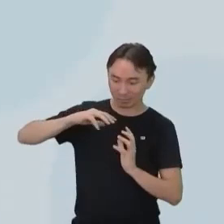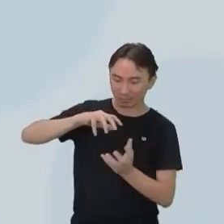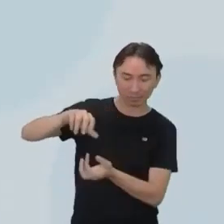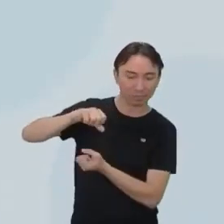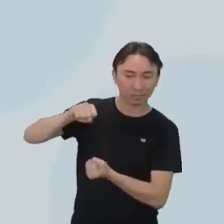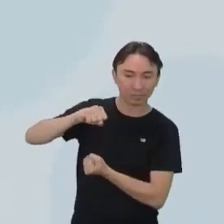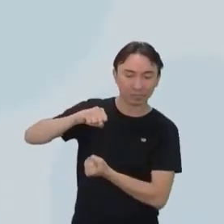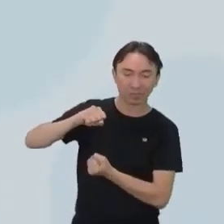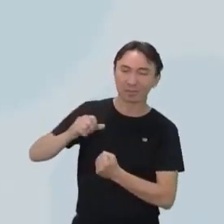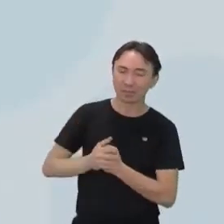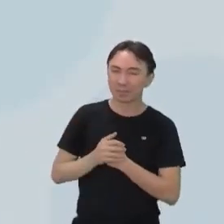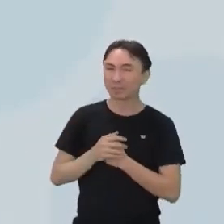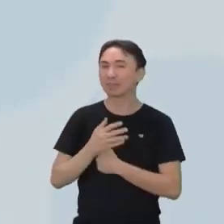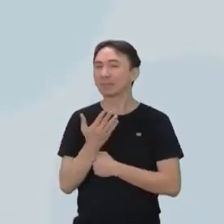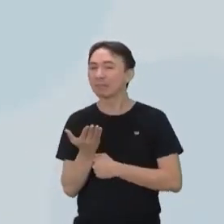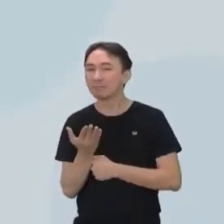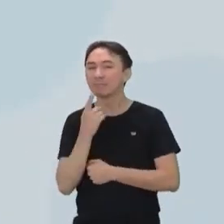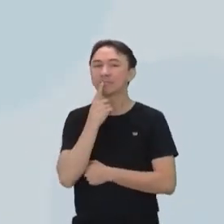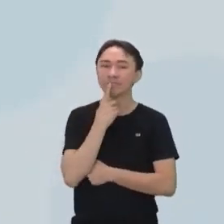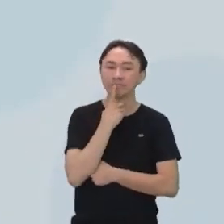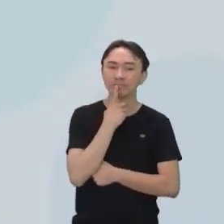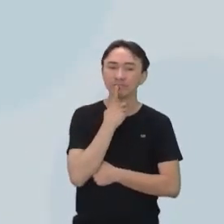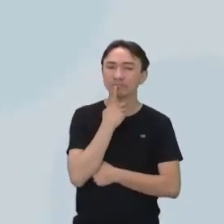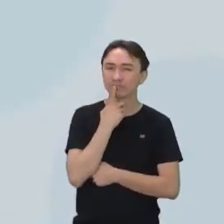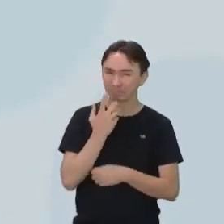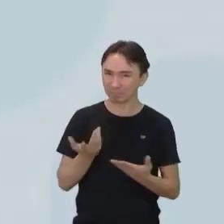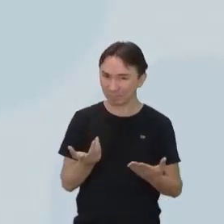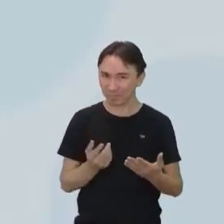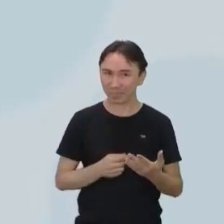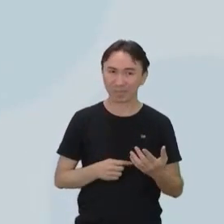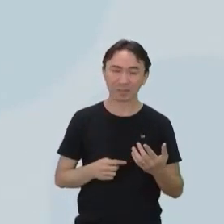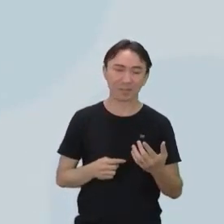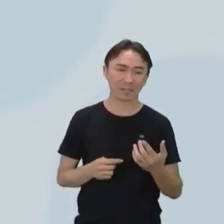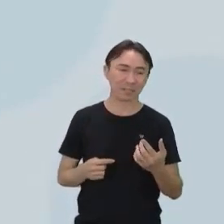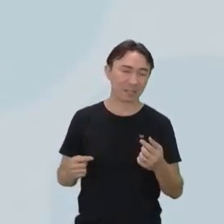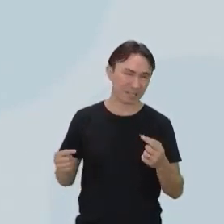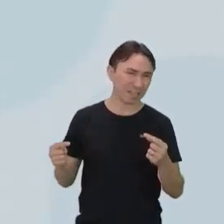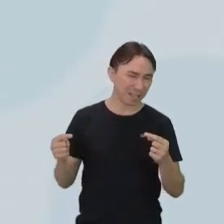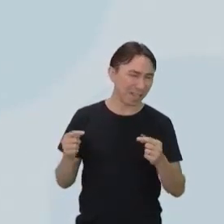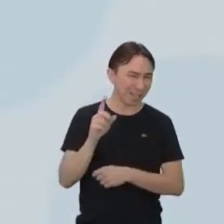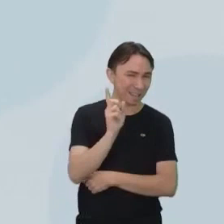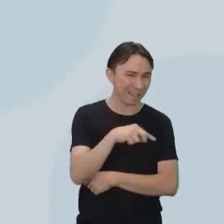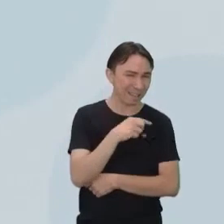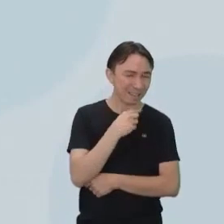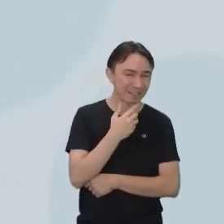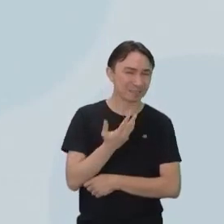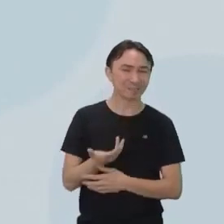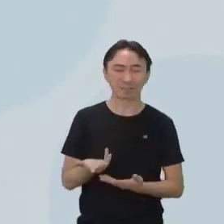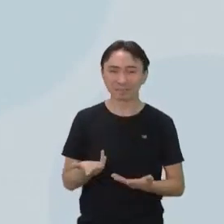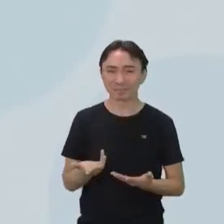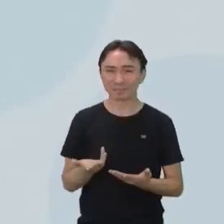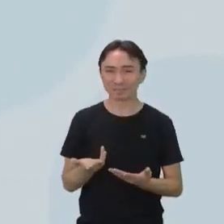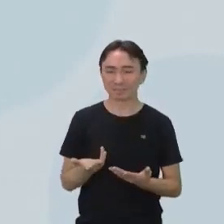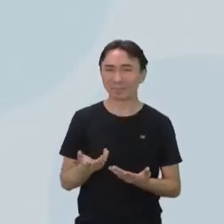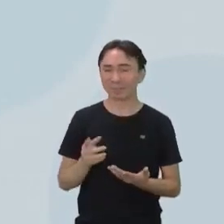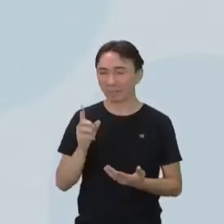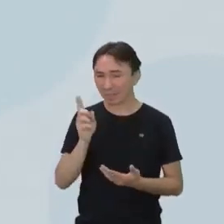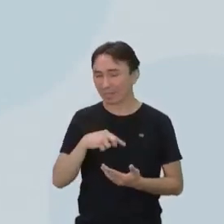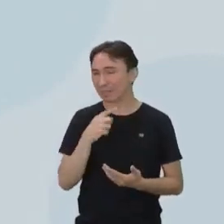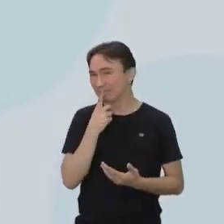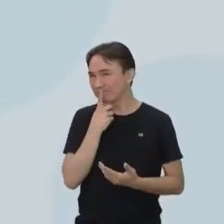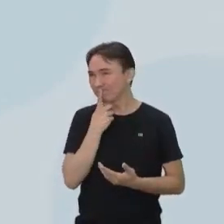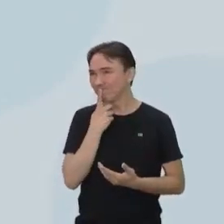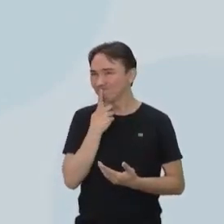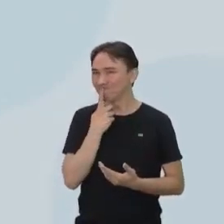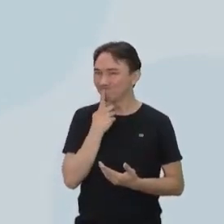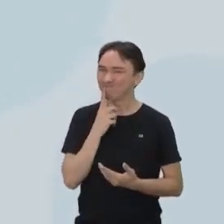energias não renovável, né, sistema de geração de energia não renovável para consumo na casa, ela é condizente? Eu